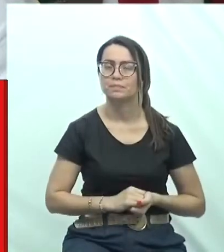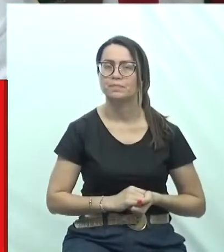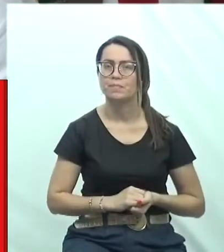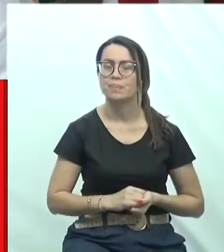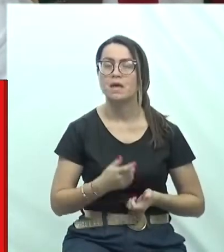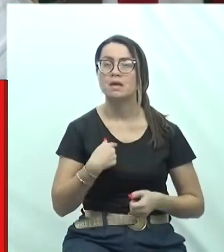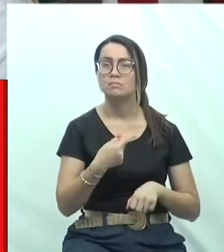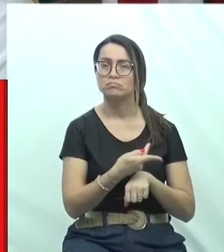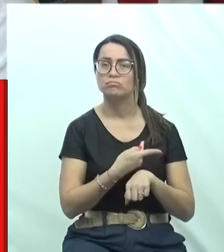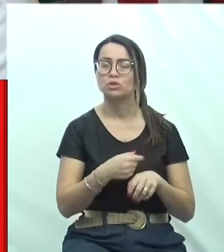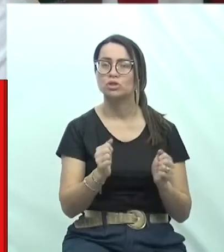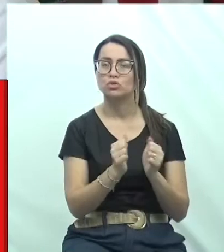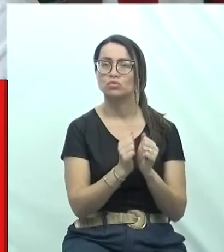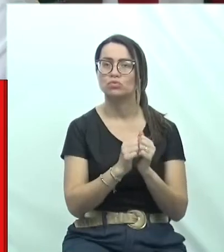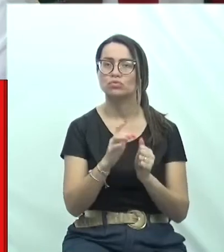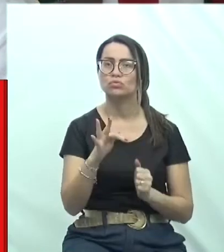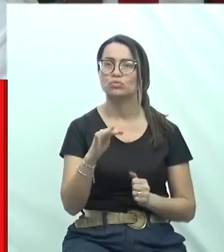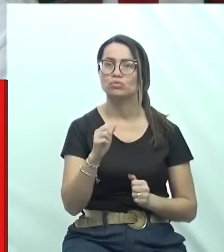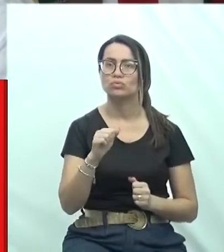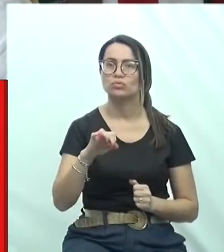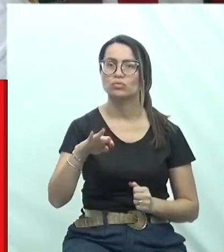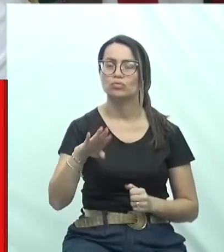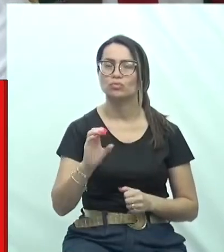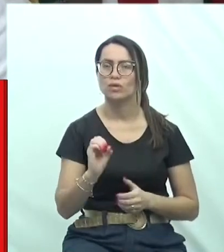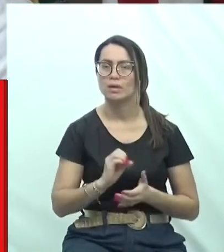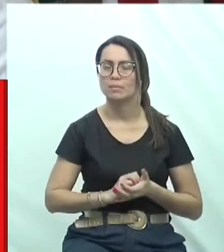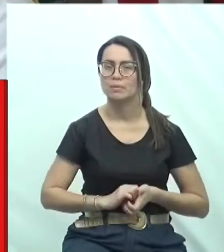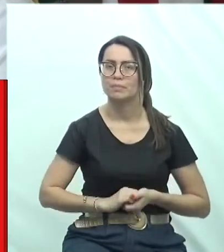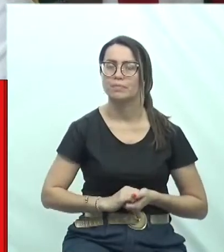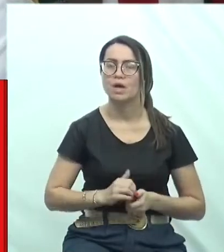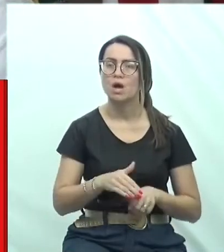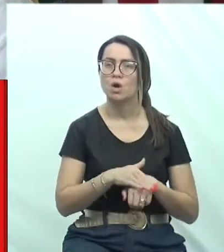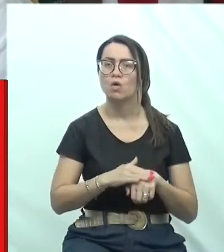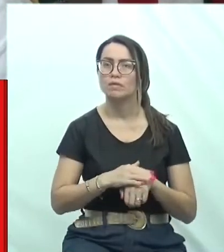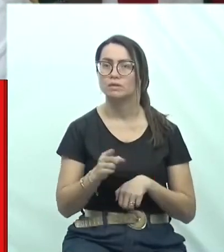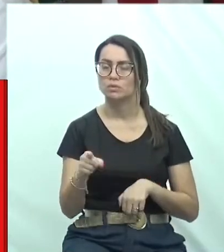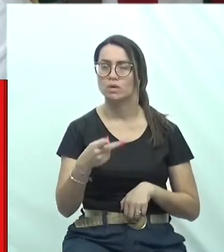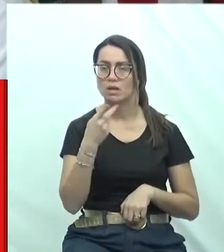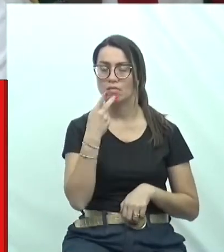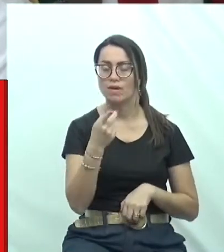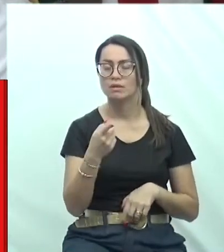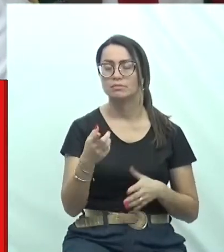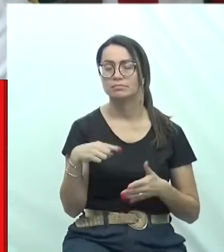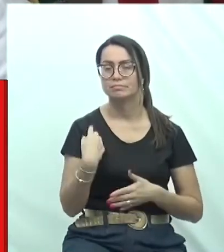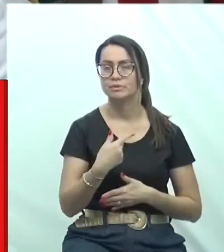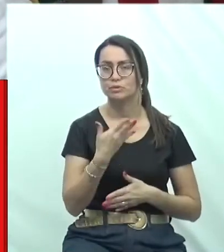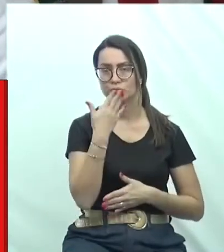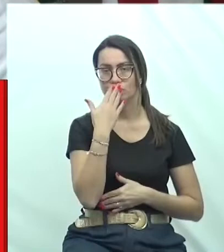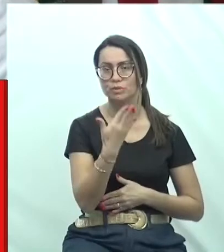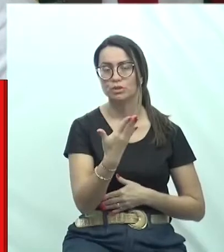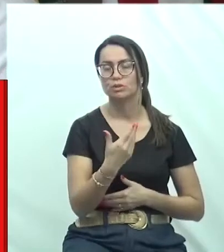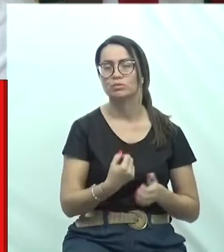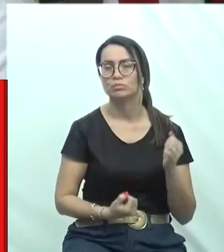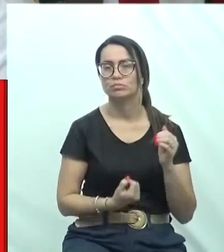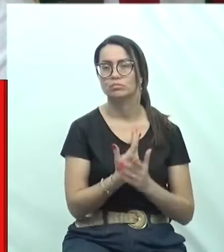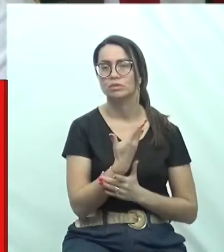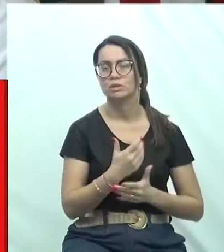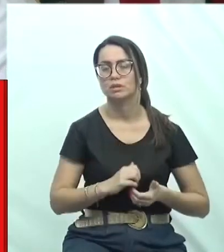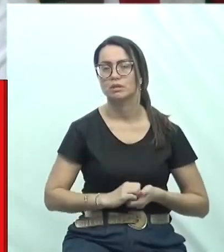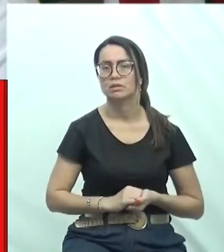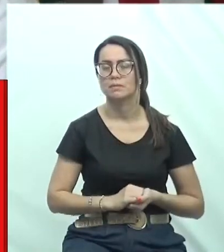com meu amigo Fábio Leal, conversando com ele, eu falo, talvez a gente fazer um requerimento aí para a